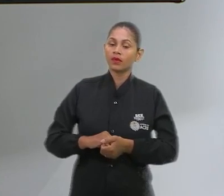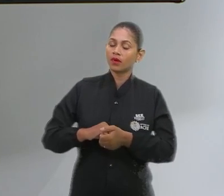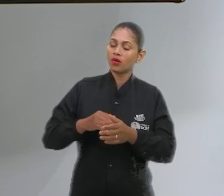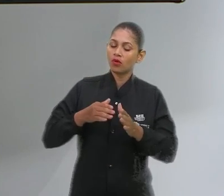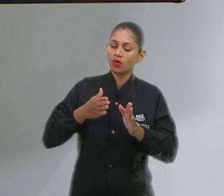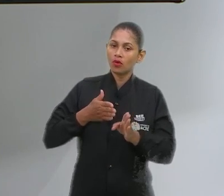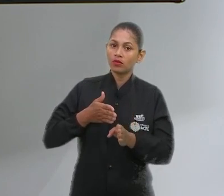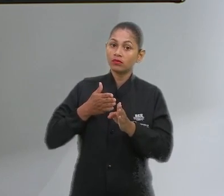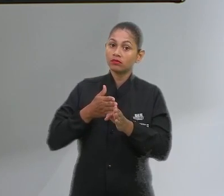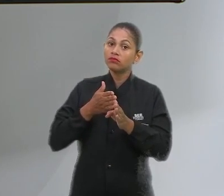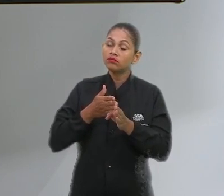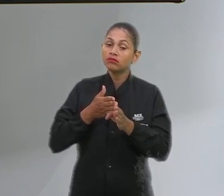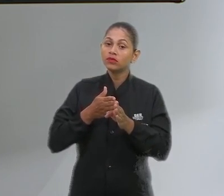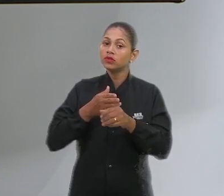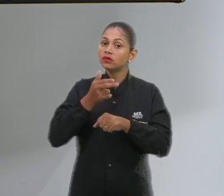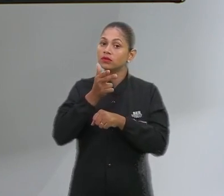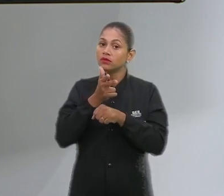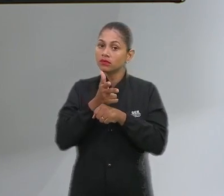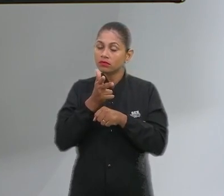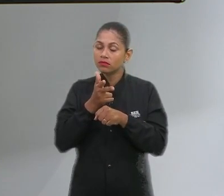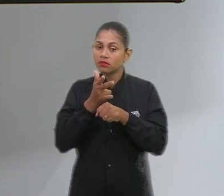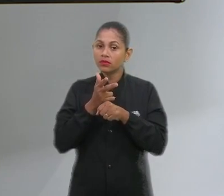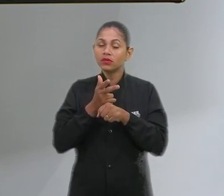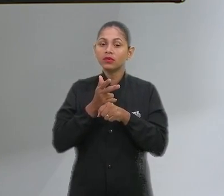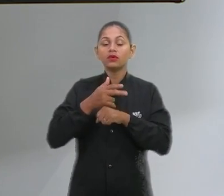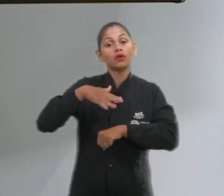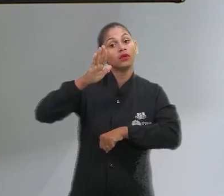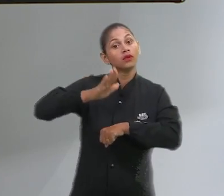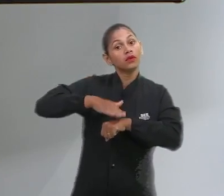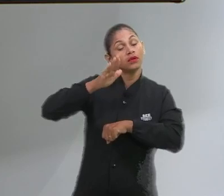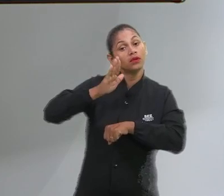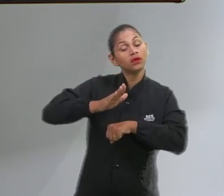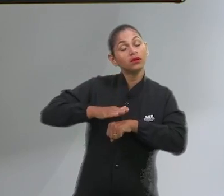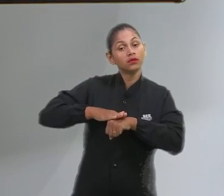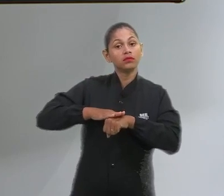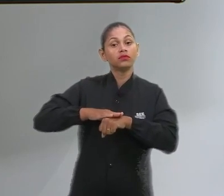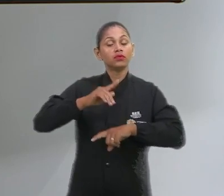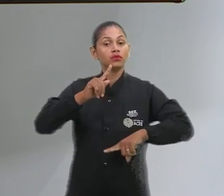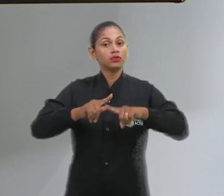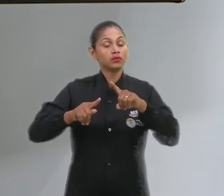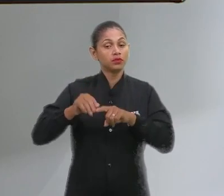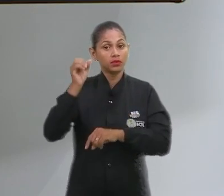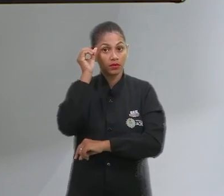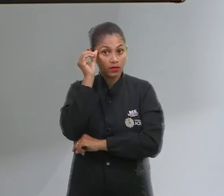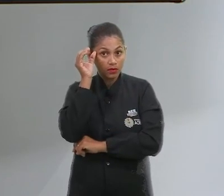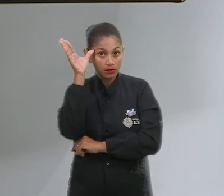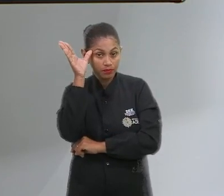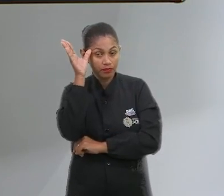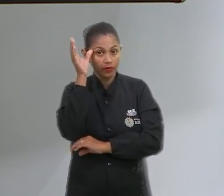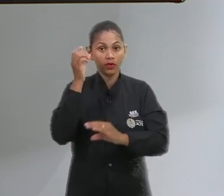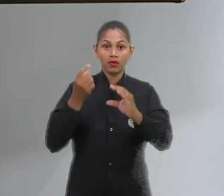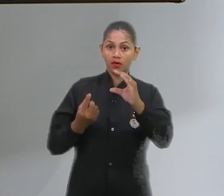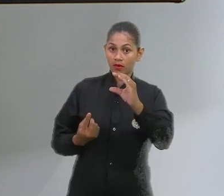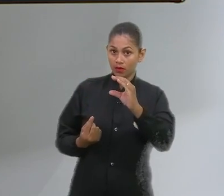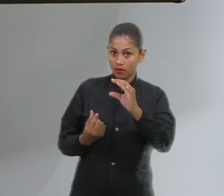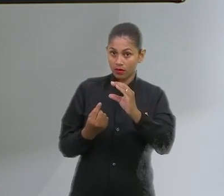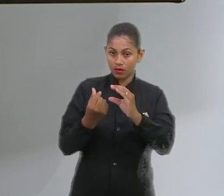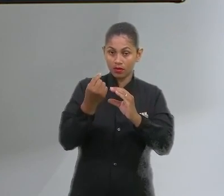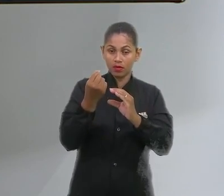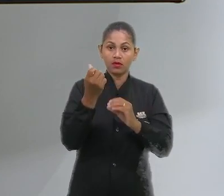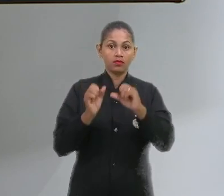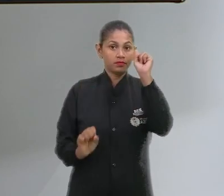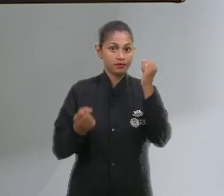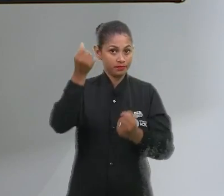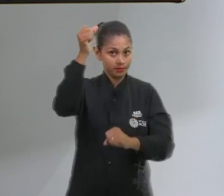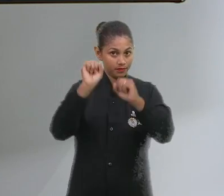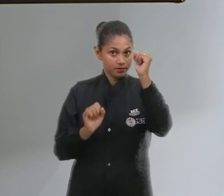de vídeos em que nós estamos tratando a respeito do objeto de conhecimento, capitalismo